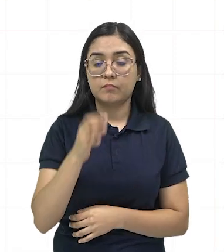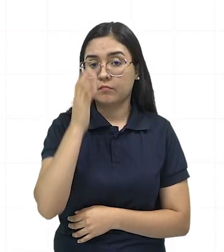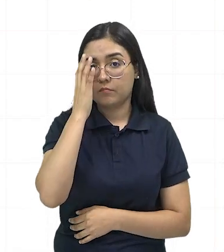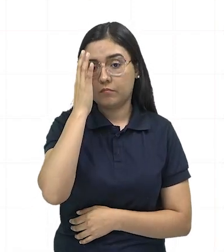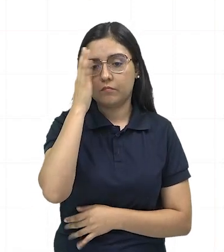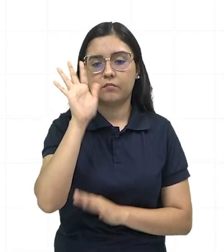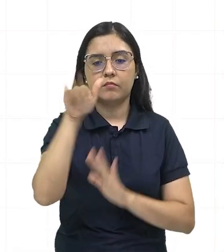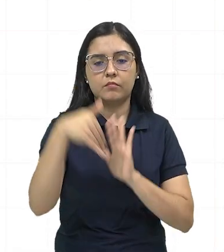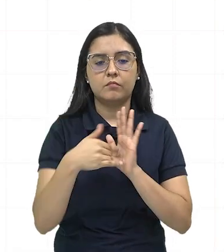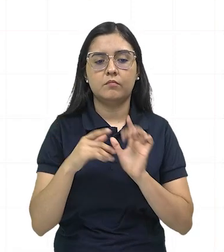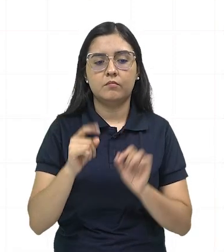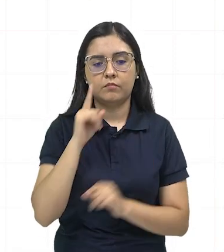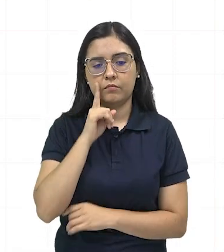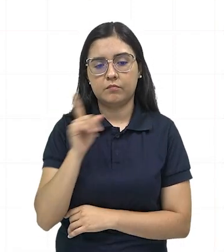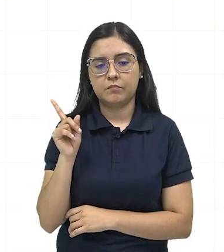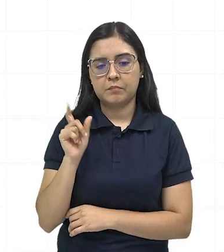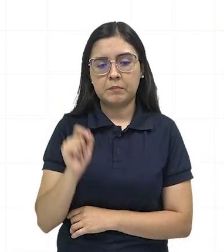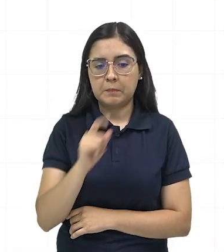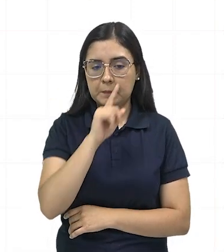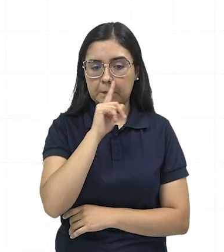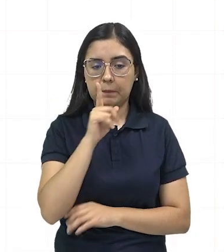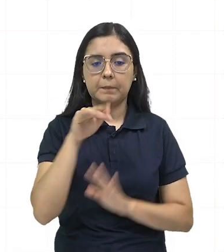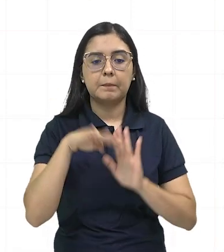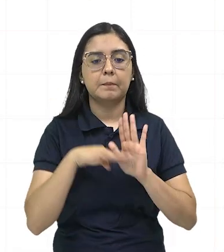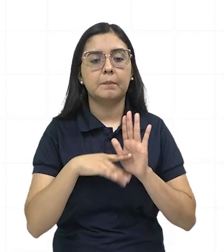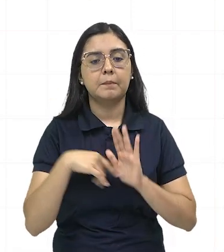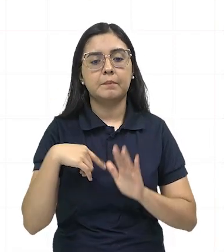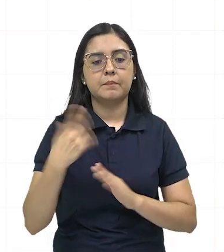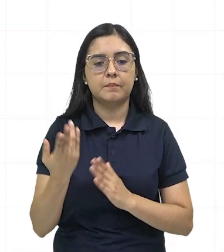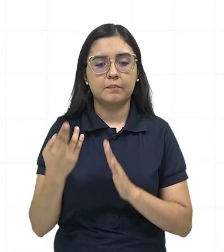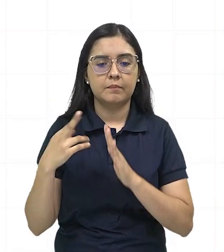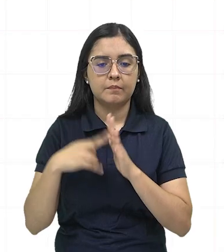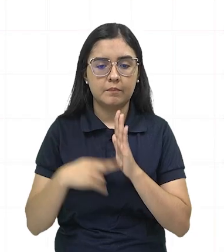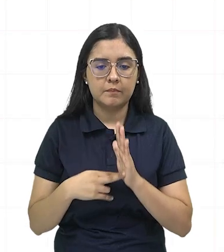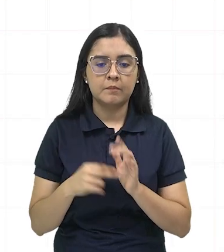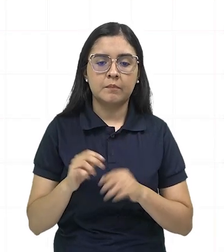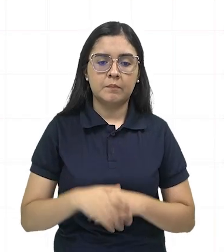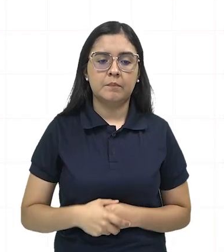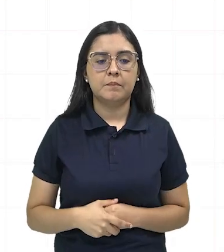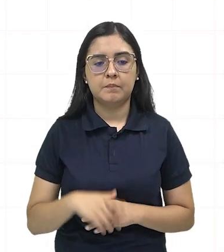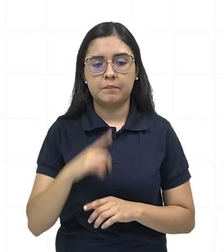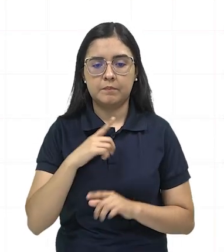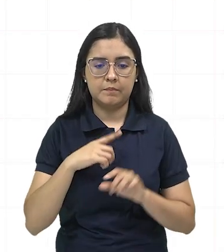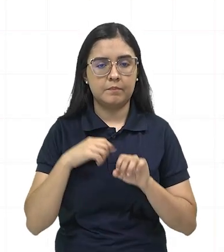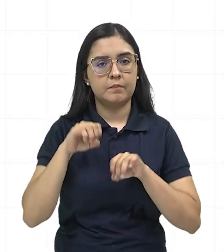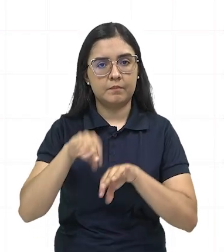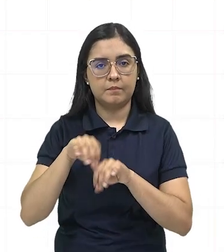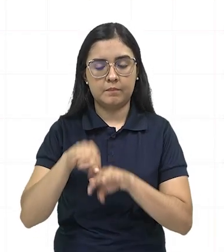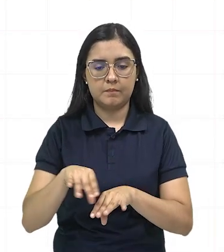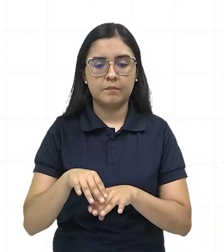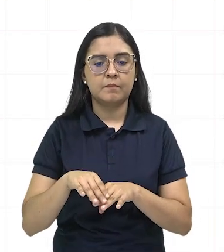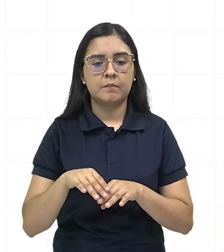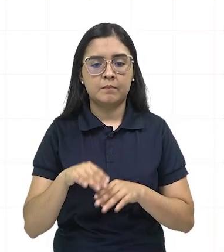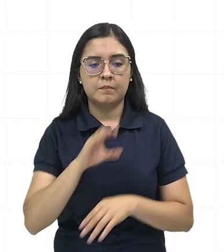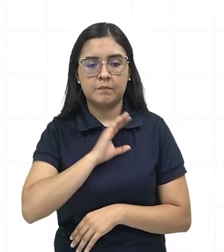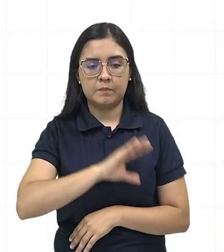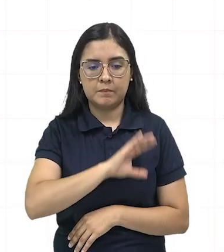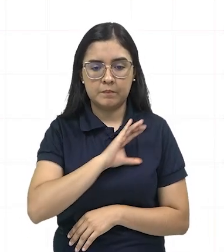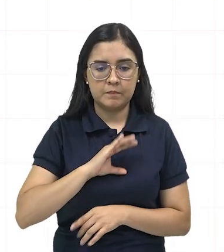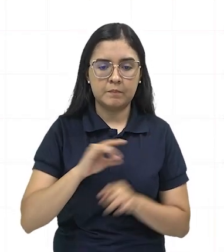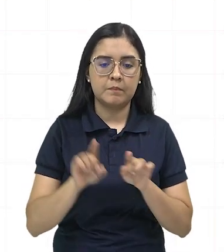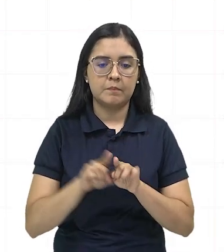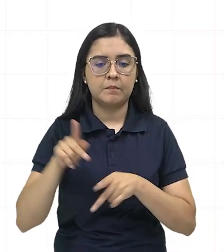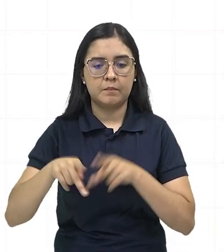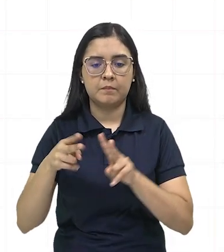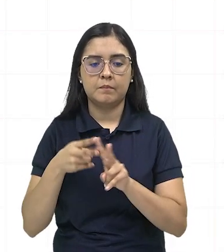certo? E o último ponto que a gente vai ver aí, estabeleceu diretrizes para a educação, catequese e